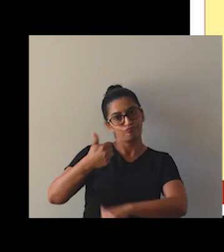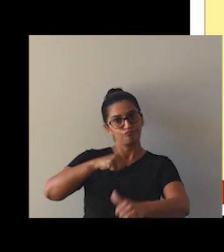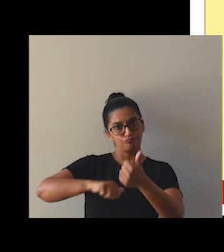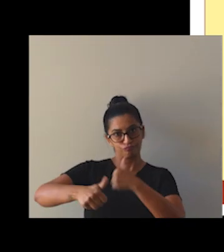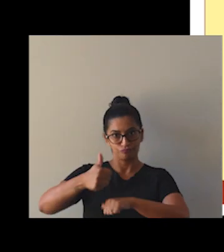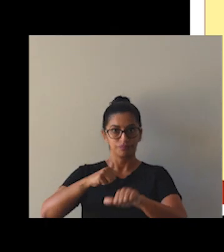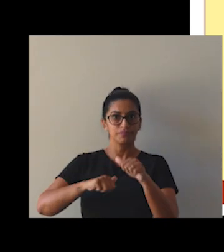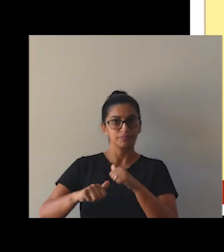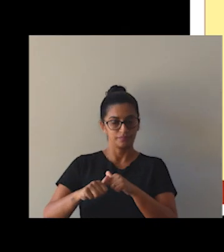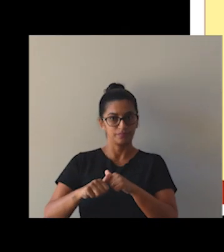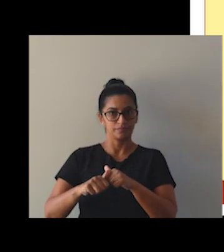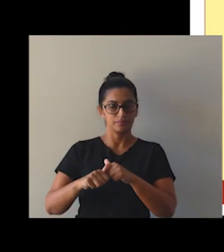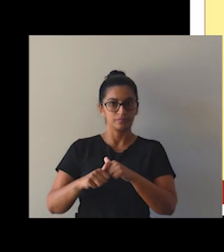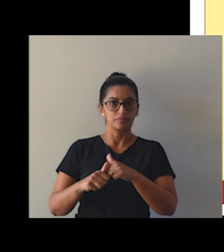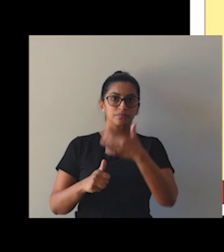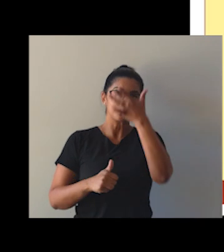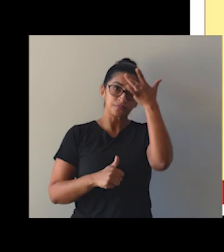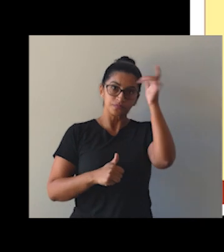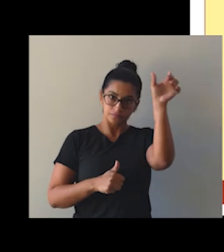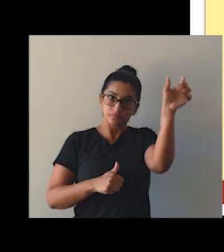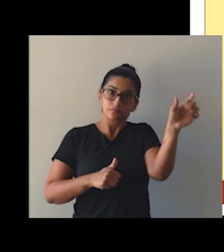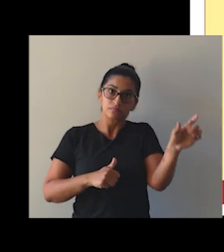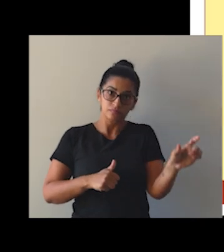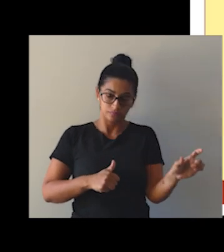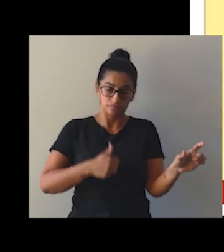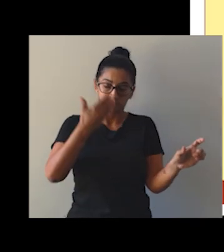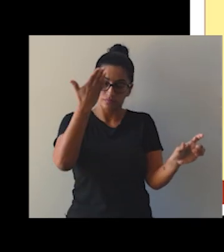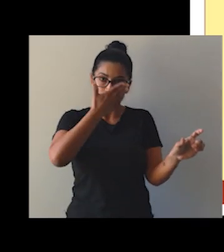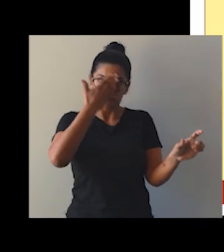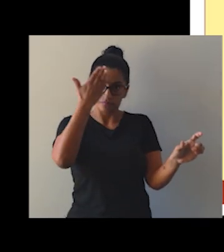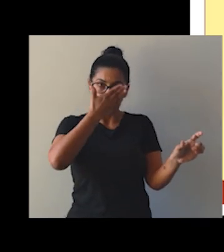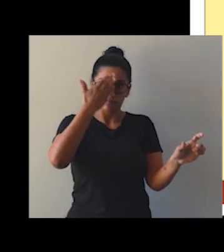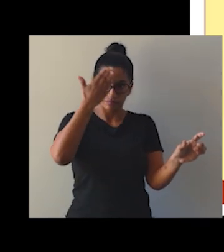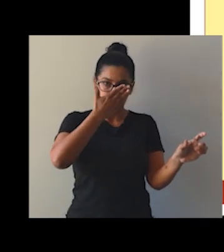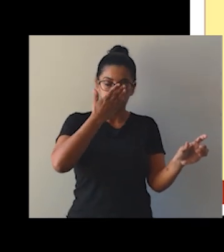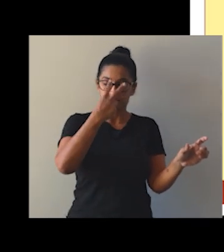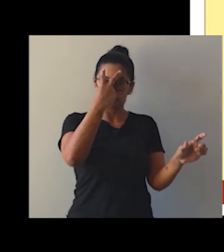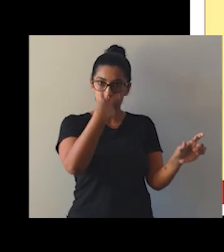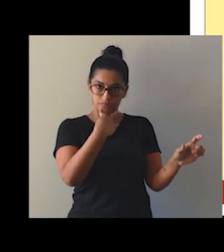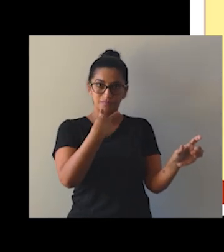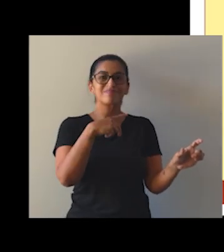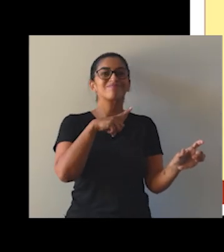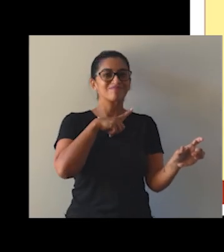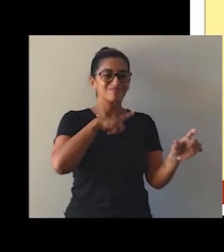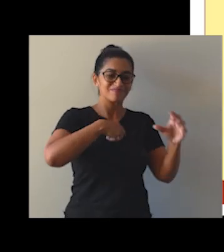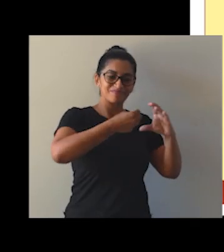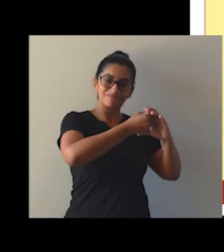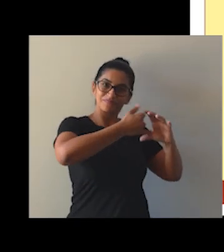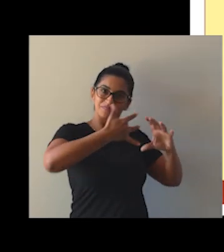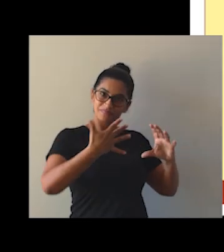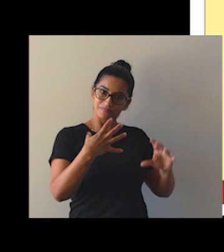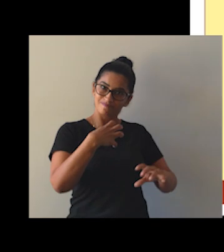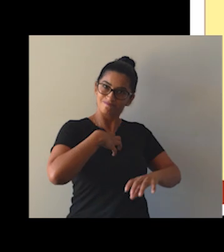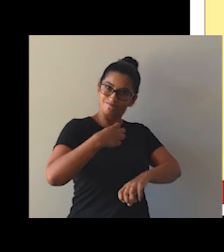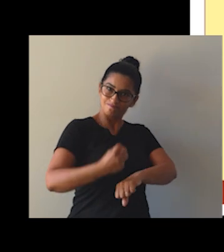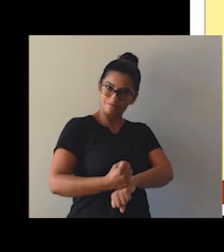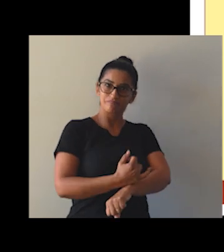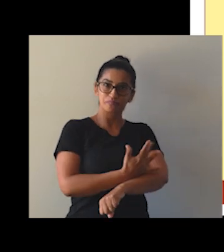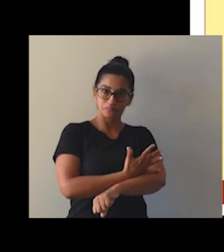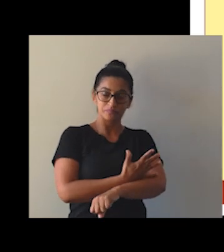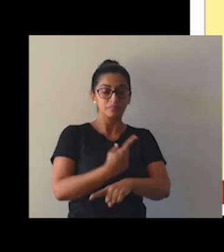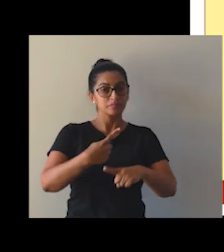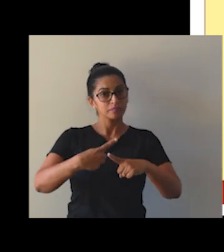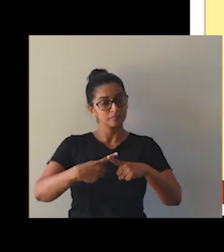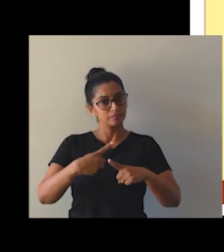Uma pessoa com baixa visão, ela apresenta muitas características emocionais, porque